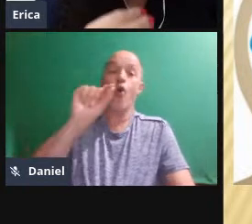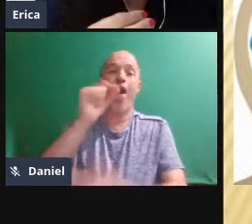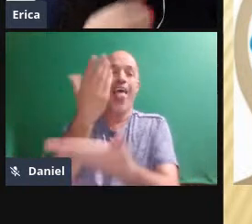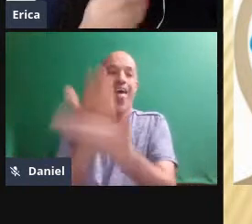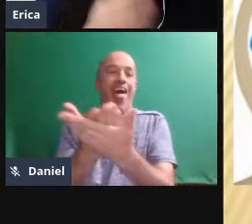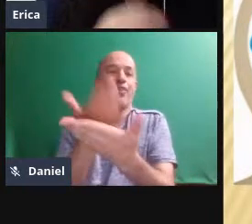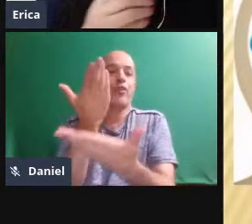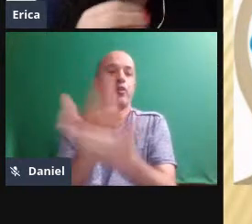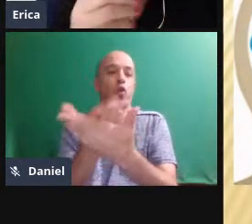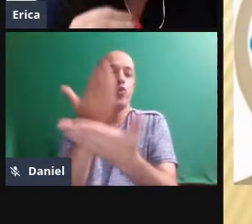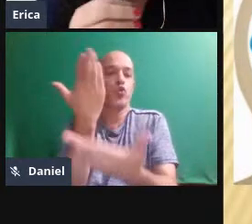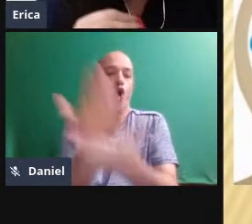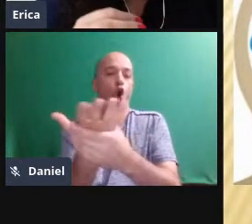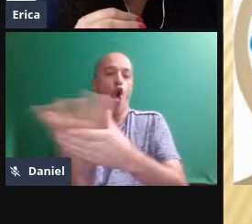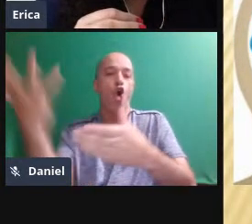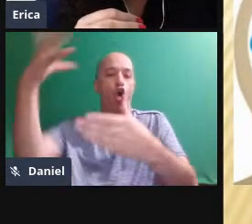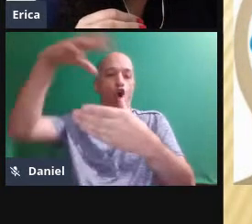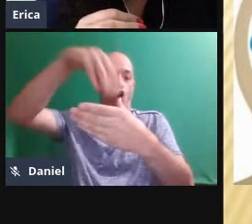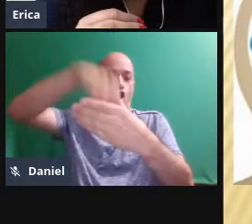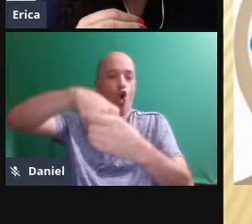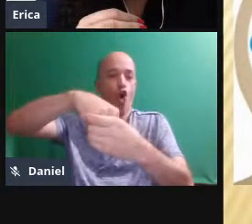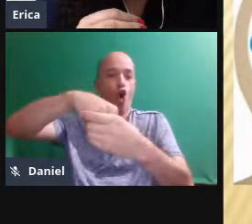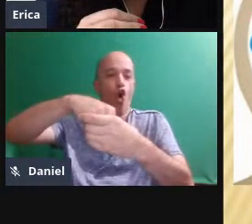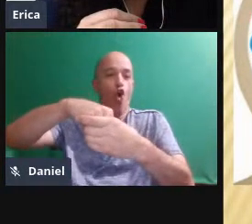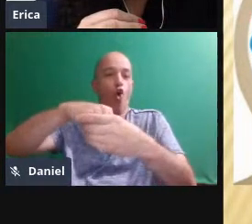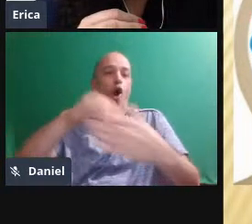Linguagem e língua são conceitos diferentes.